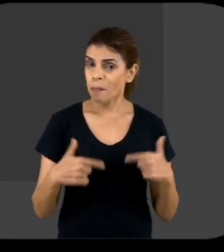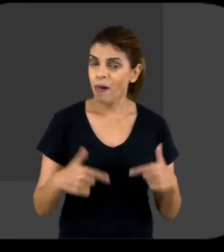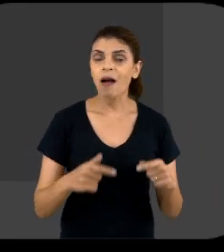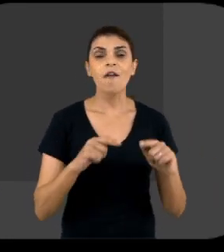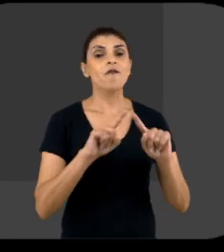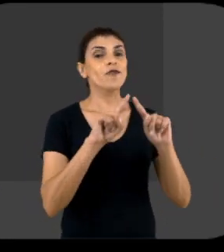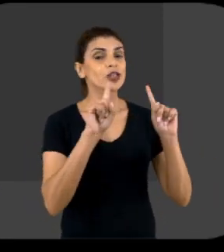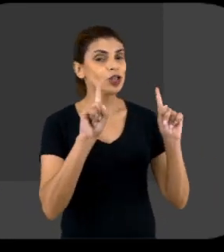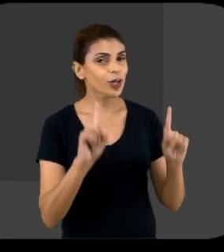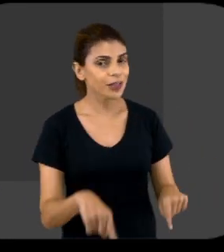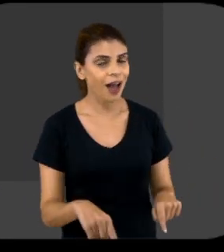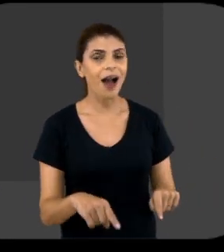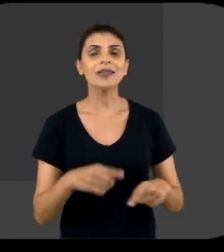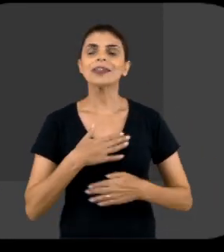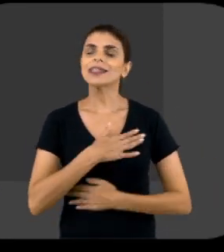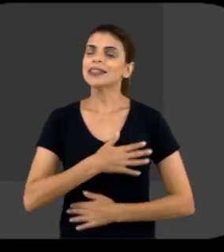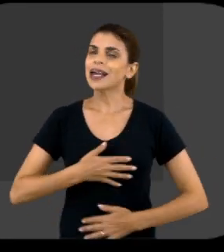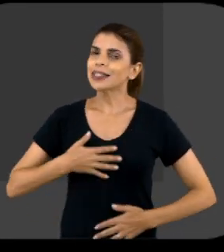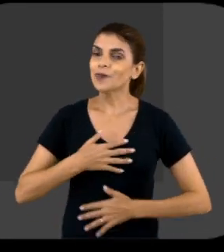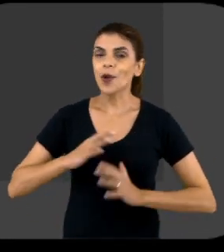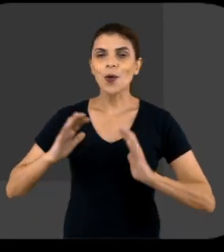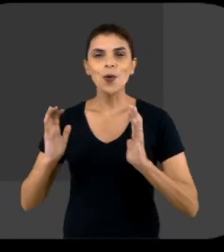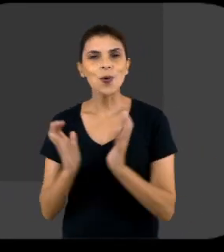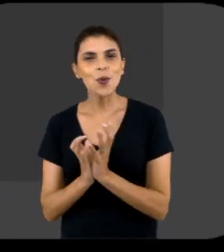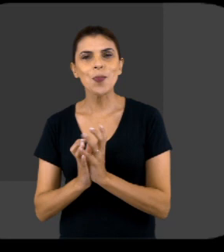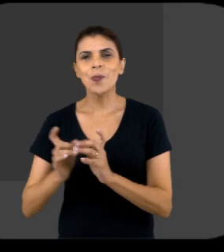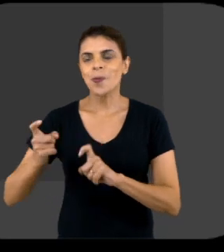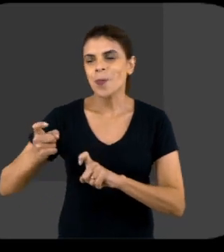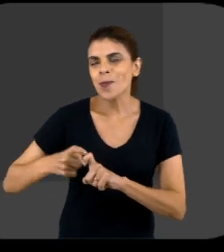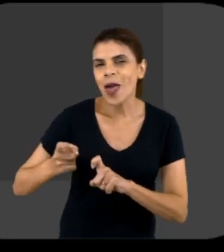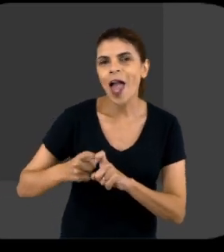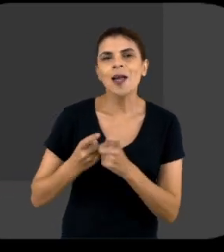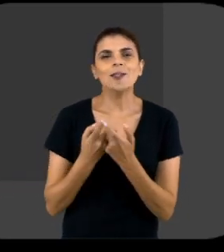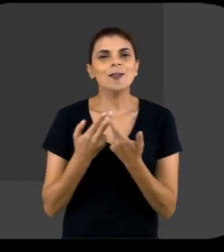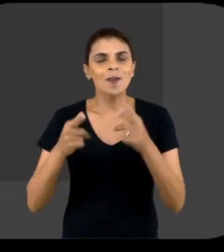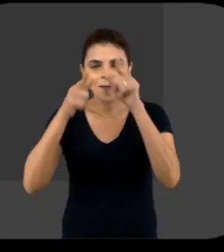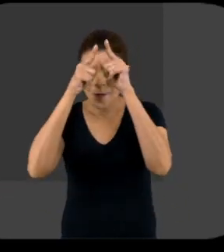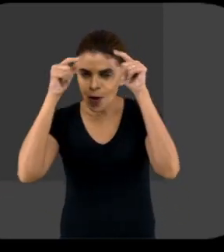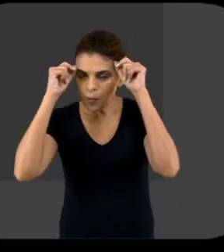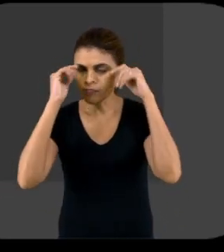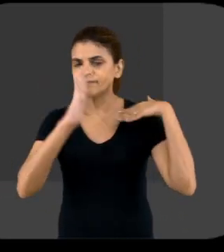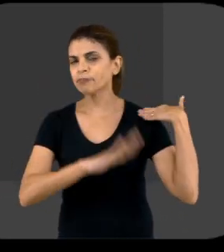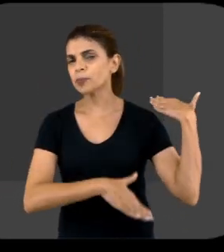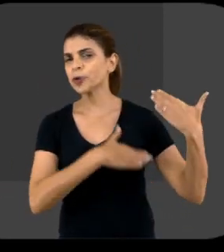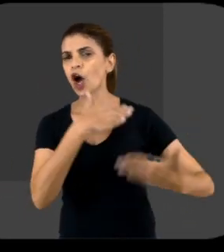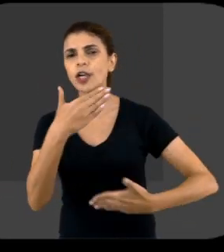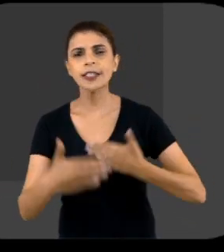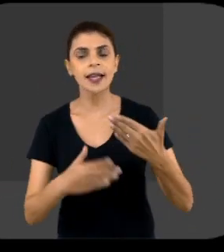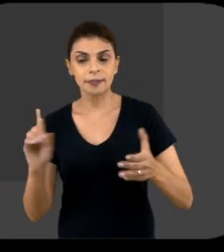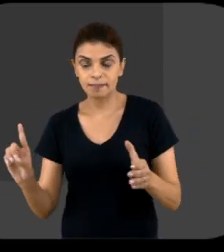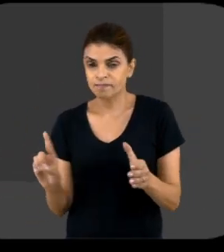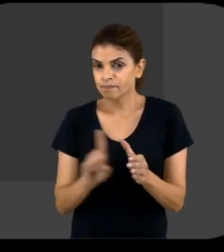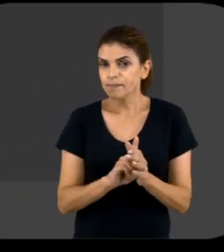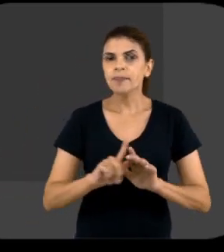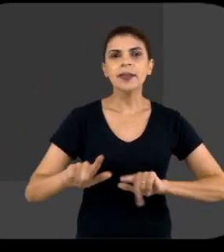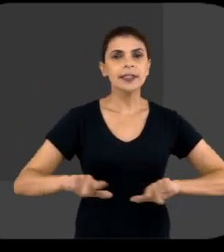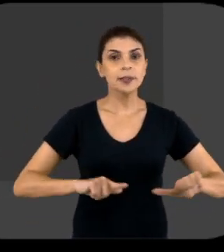dos funcionários, satisfação do corpo clínico, então a satisfação geral de todos os envolvidos no